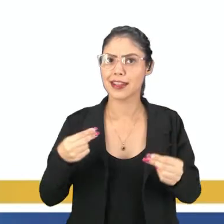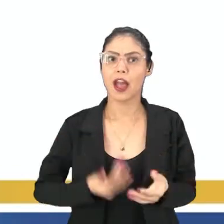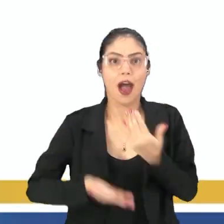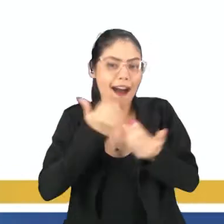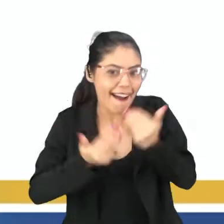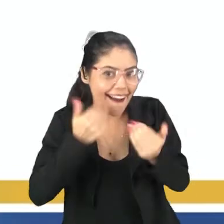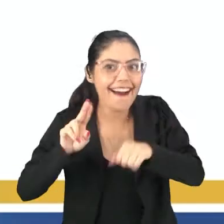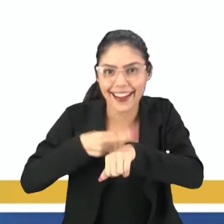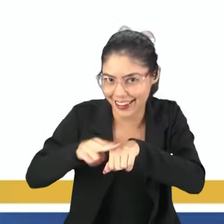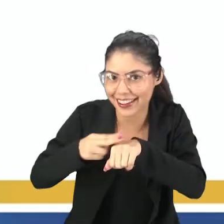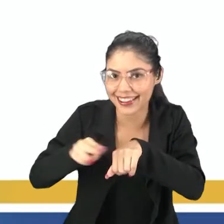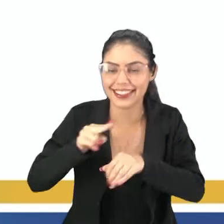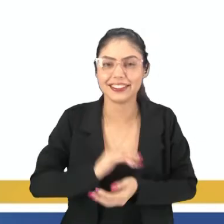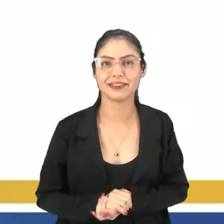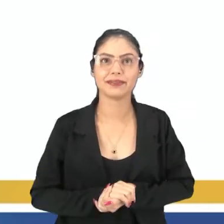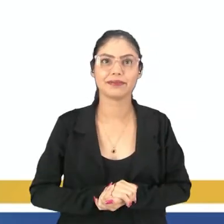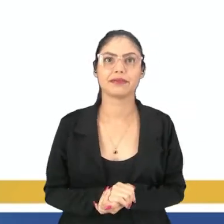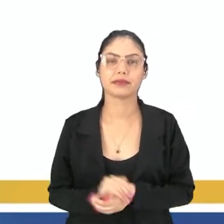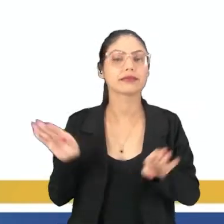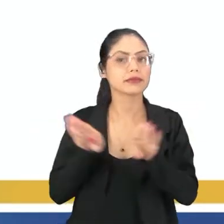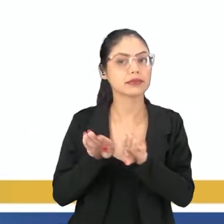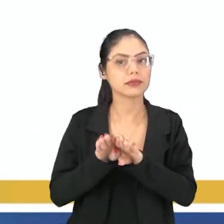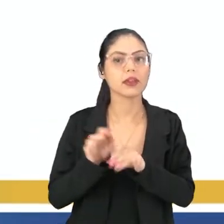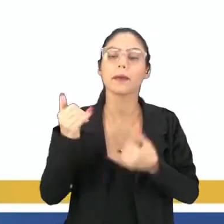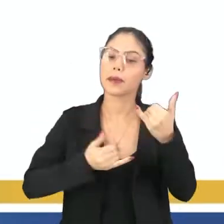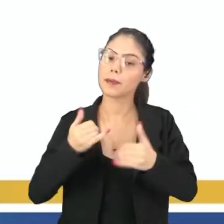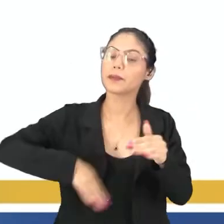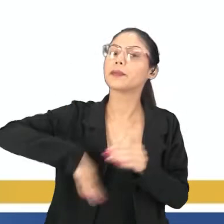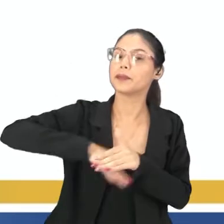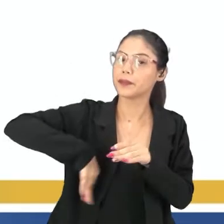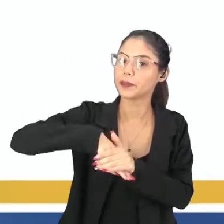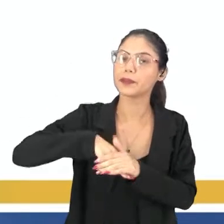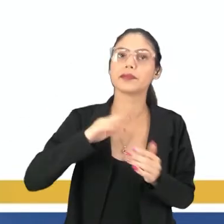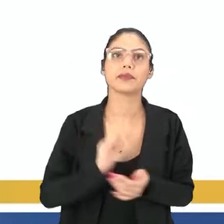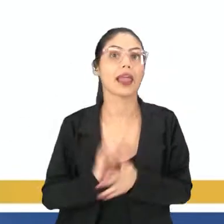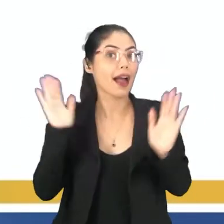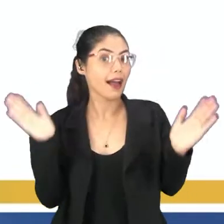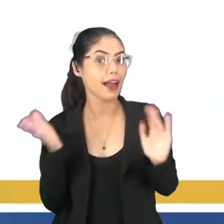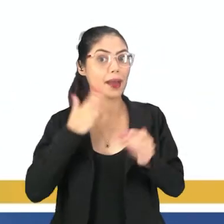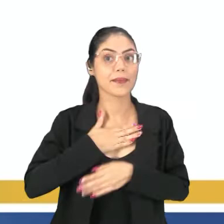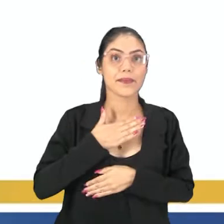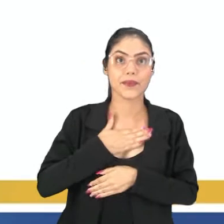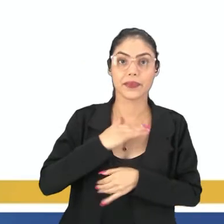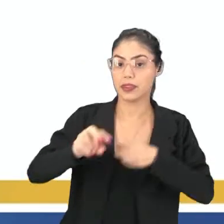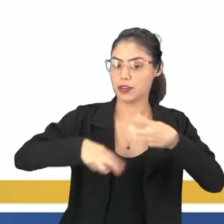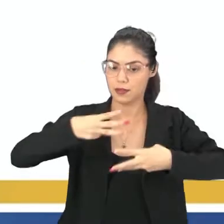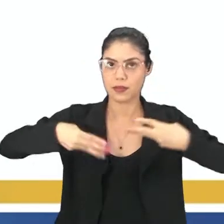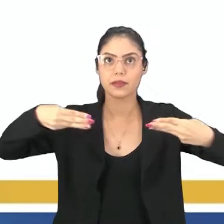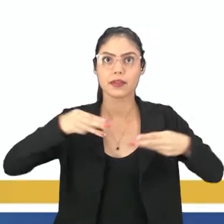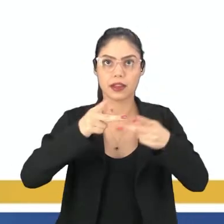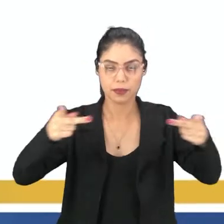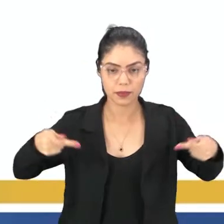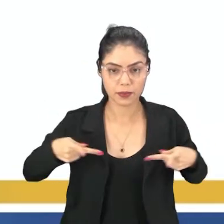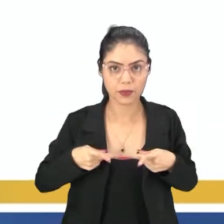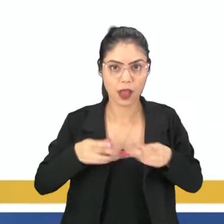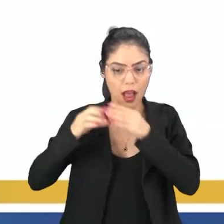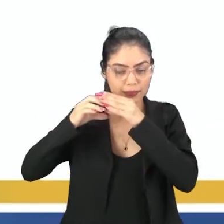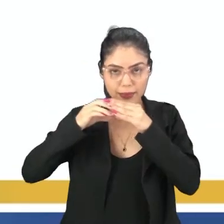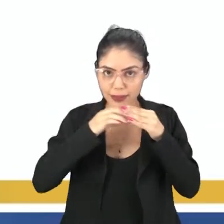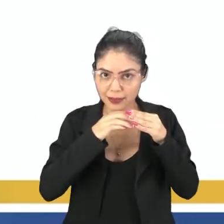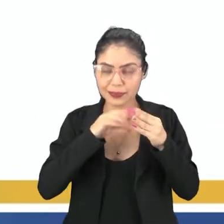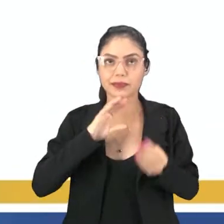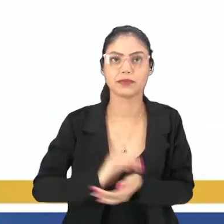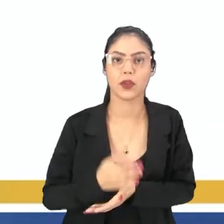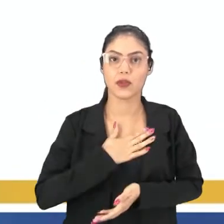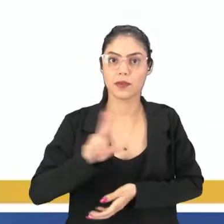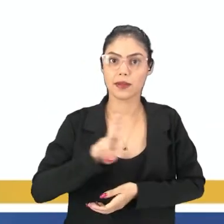muito bolo de chocolate. Eu gosto de brincar de futebol. A minha comida preferida é macarrão, pizza e hambúrguer.